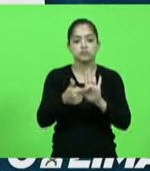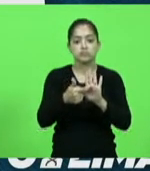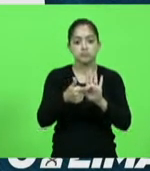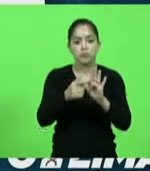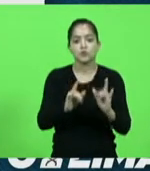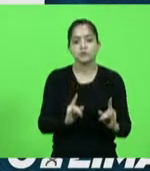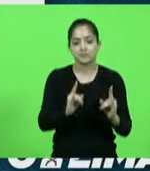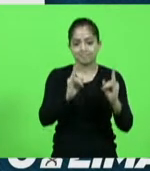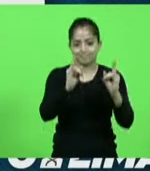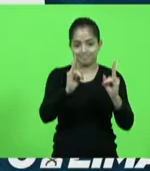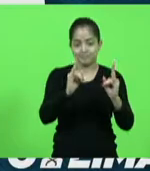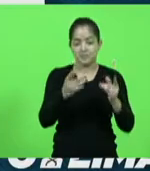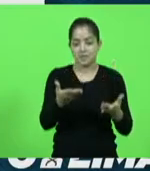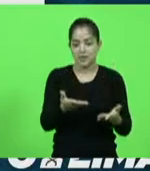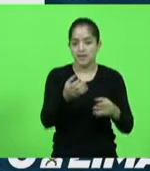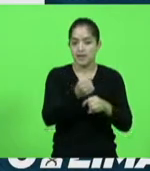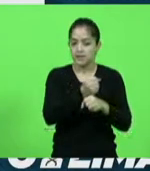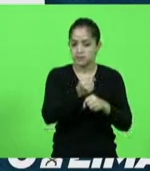ali. Essa obra,